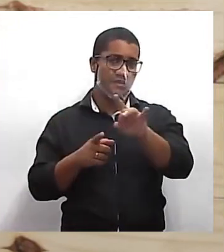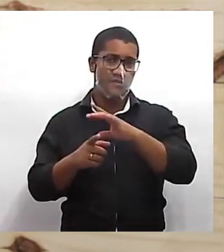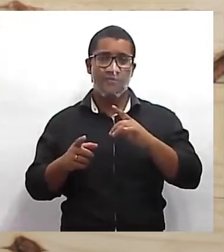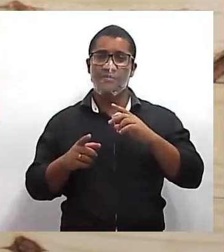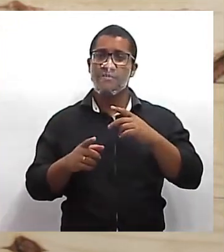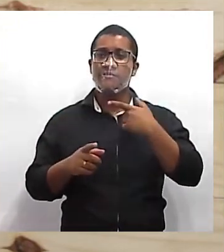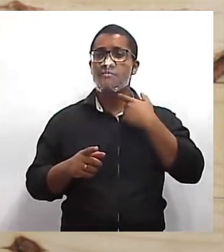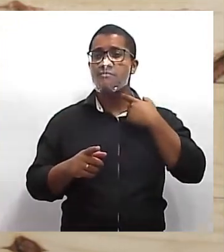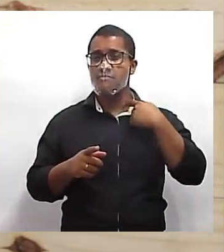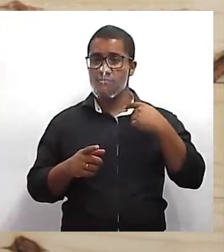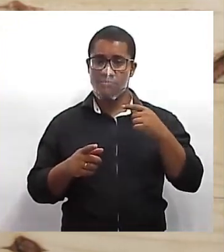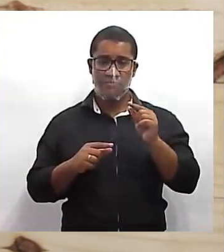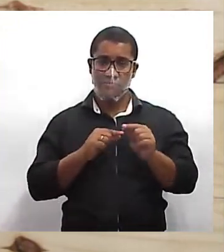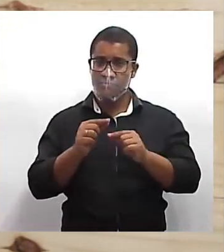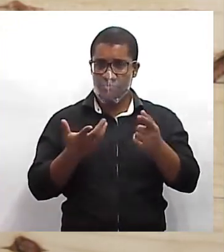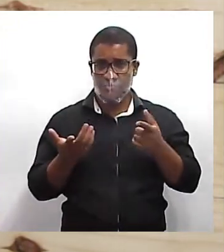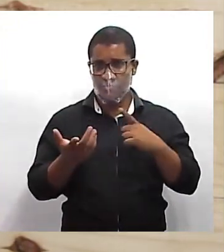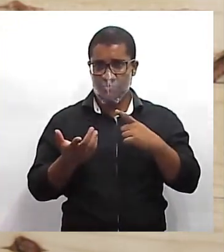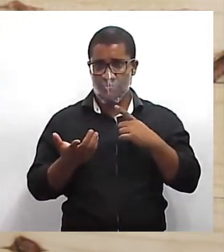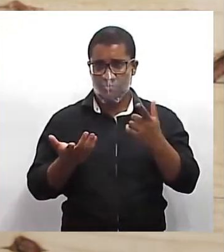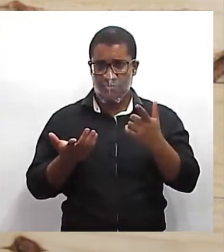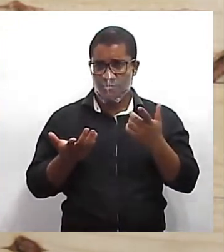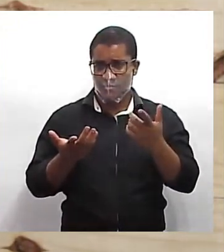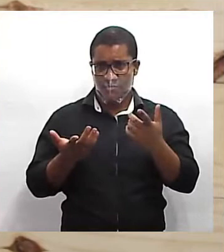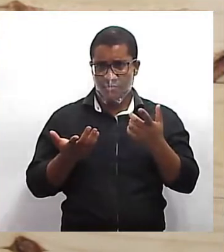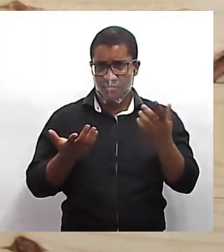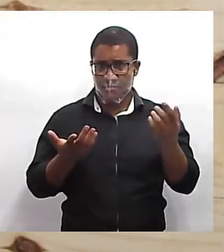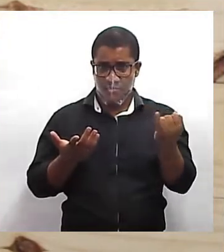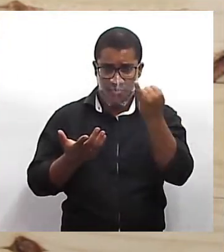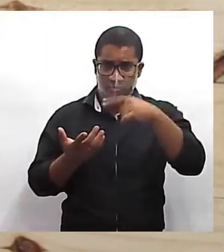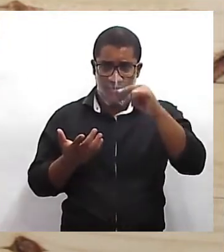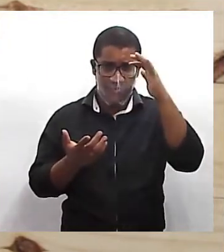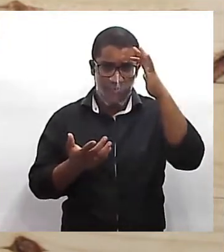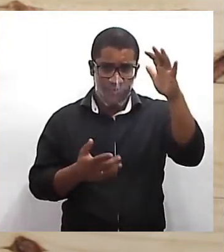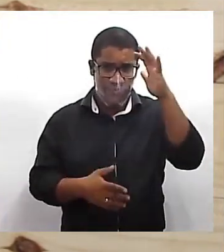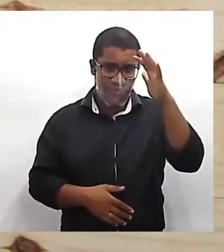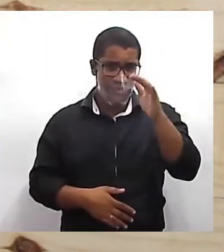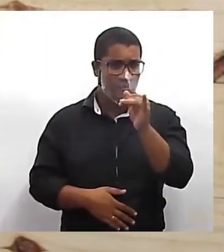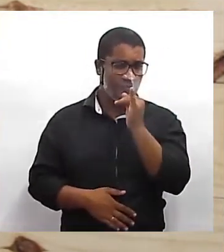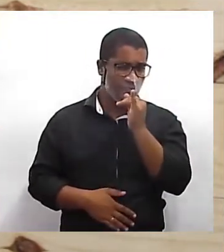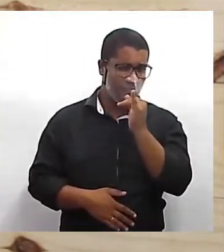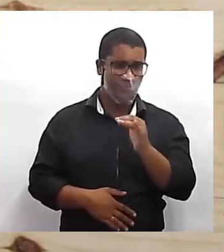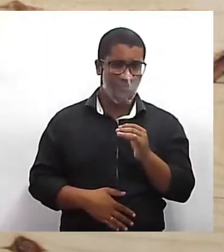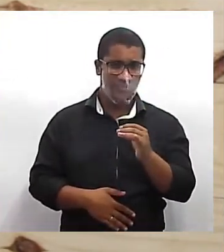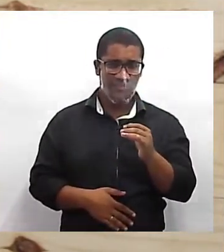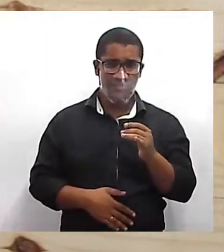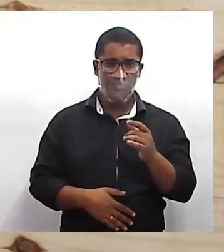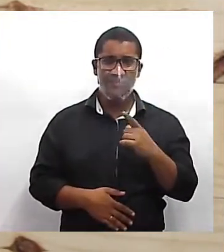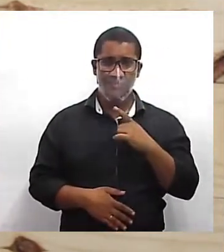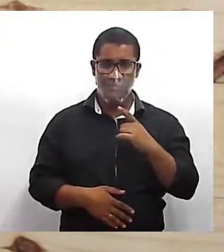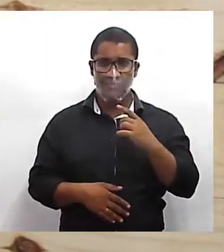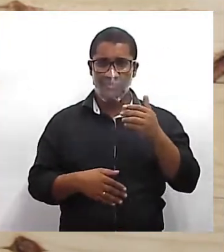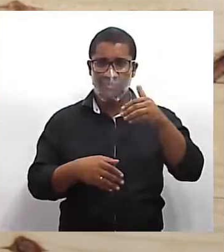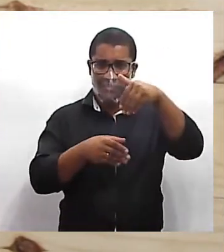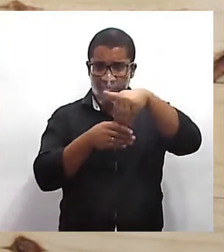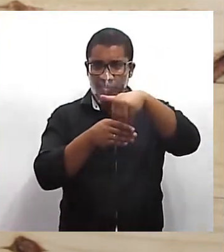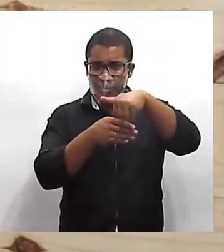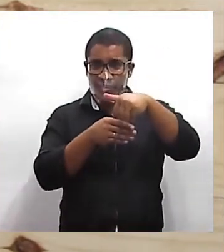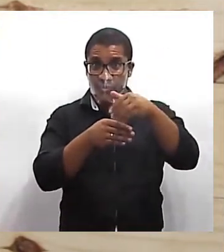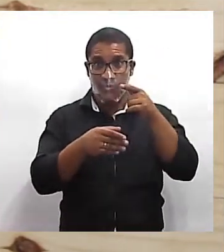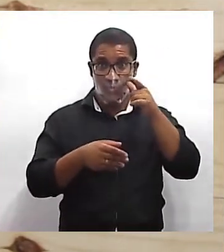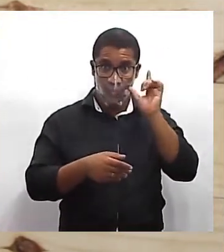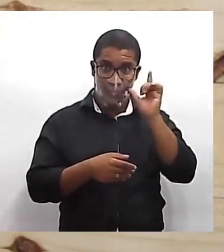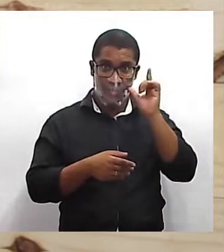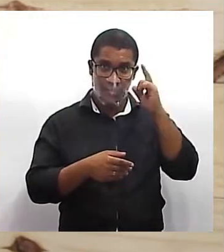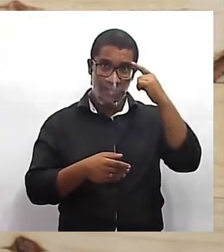civilização, não é? É importante ter essa reflexão. Um exemplo que eu posso citar é no último pleito eleitoral que se encerrou ontem, como o